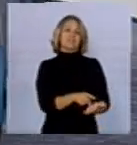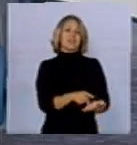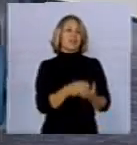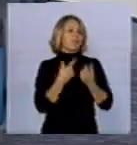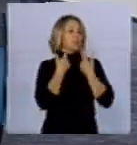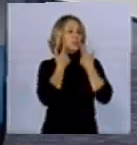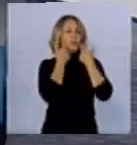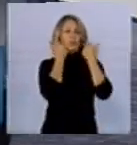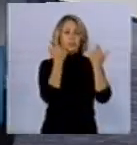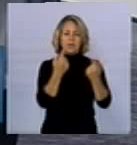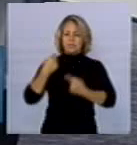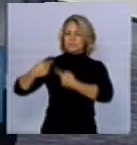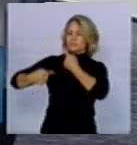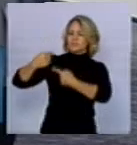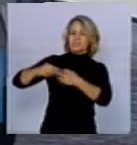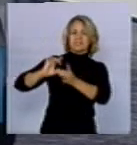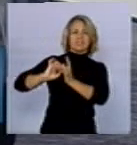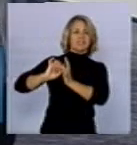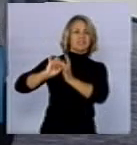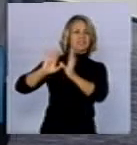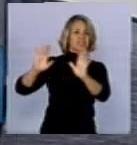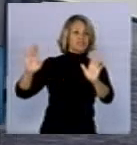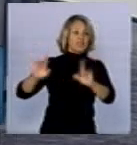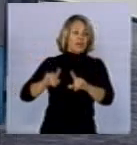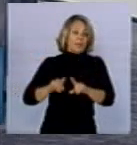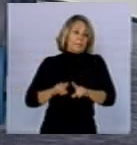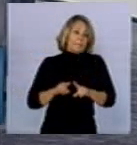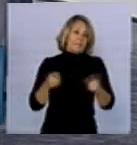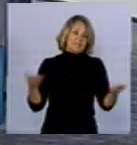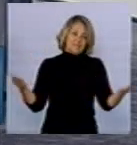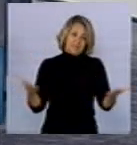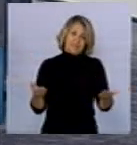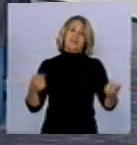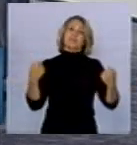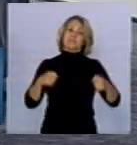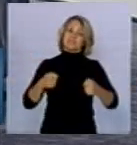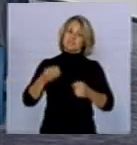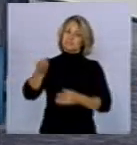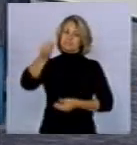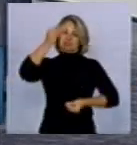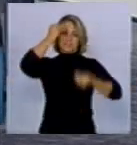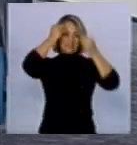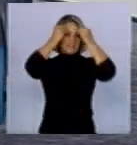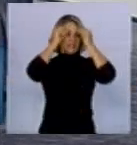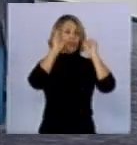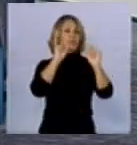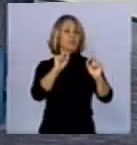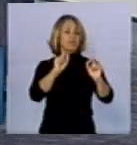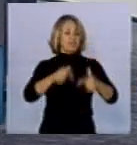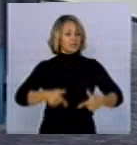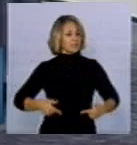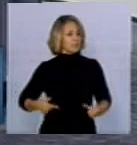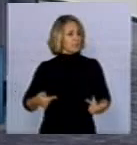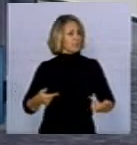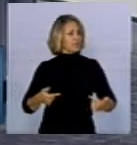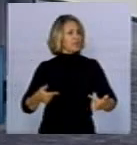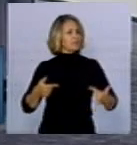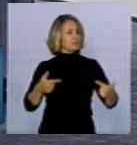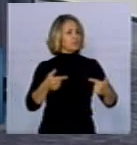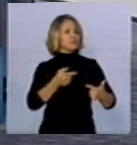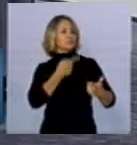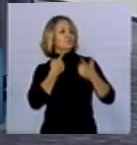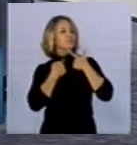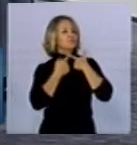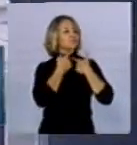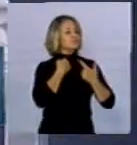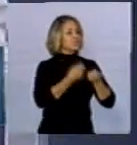tudo bem a discussão é democrática agora precisa se entender que é uma luta de interesse